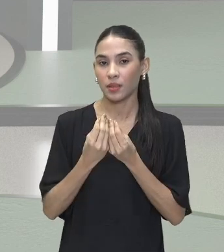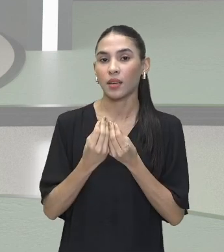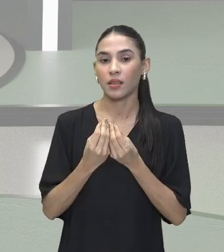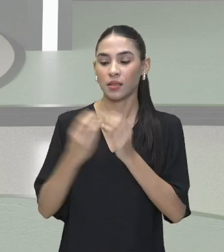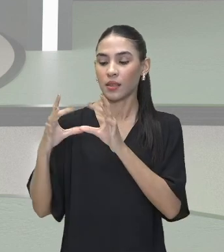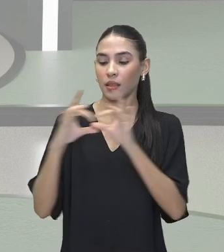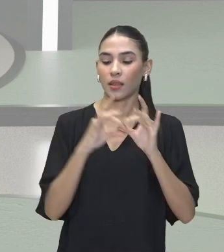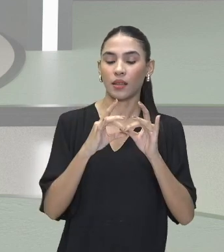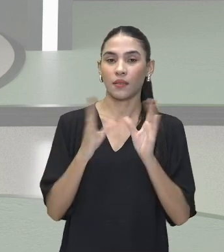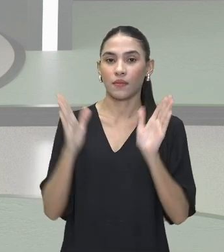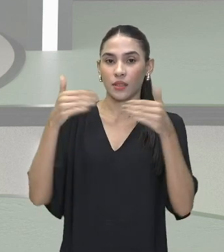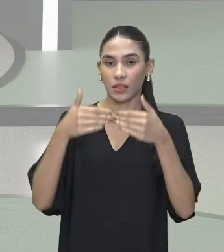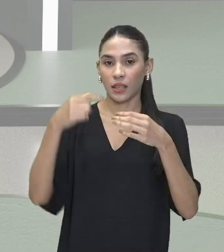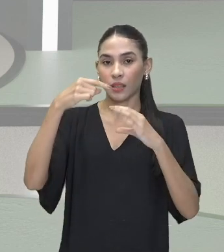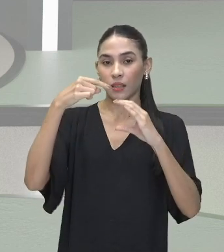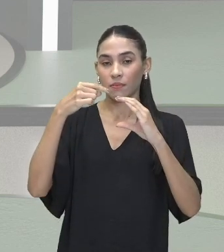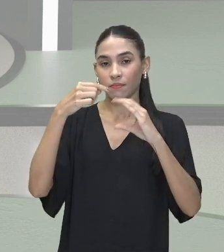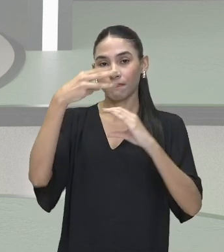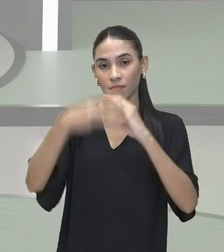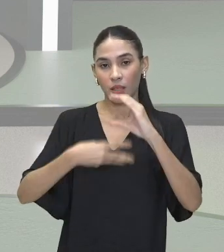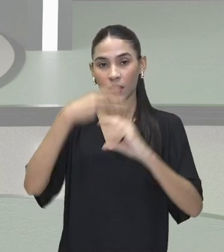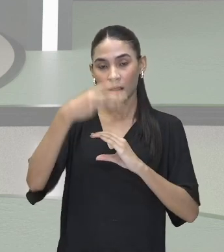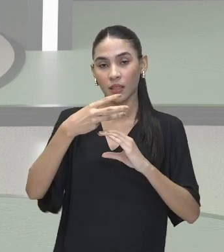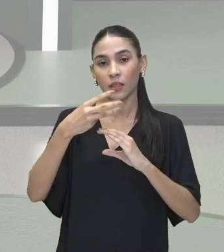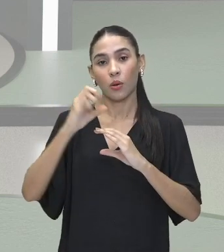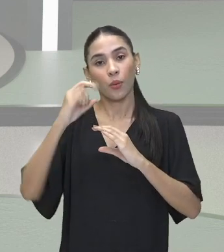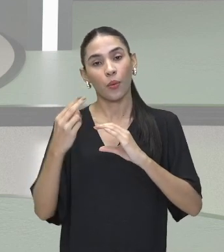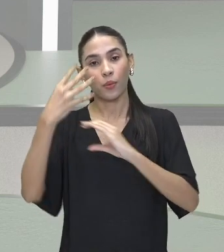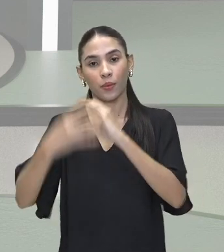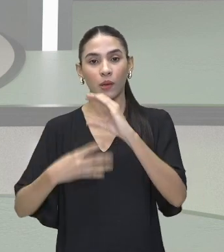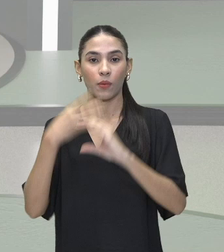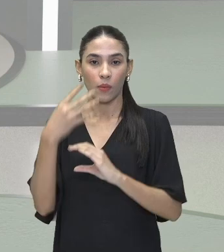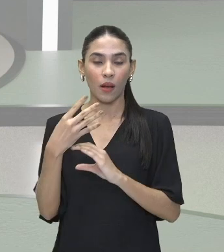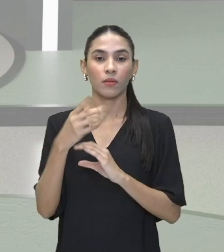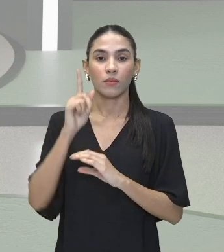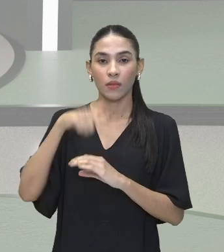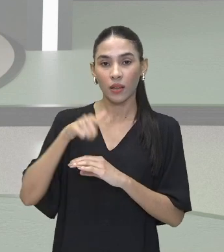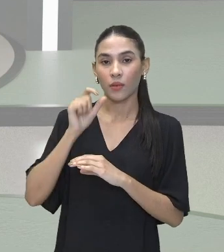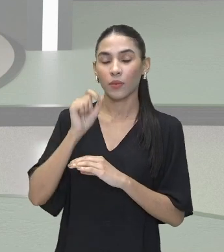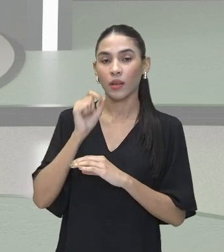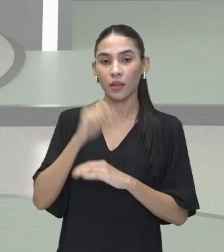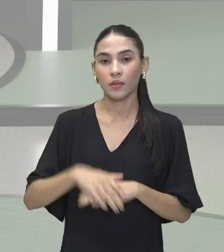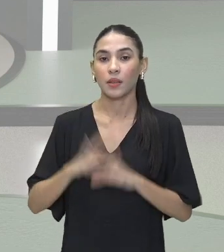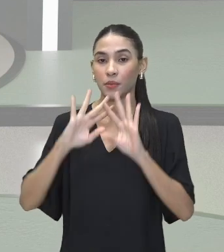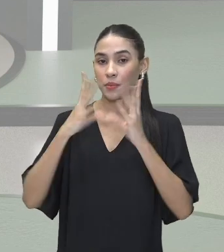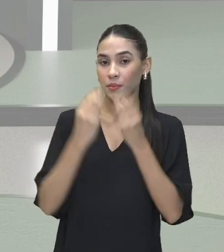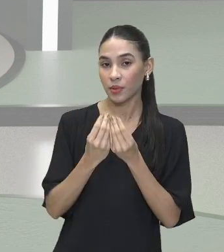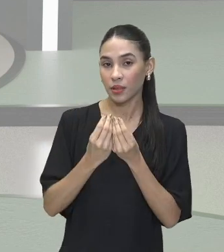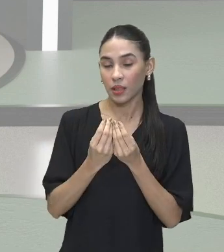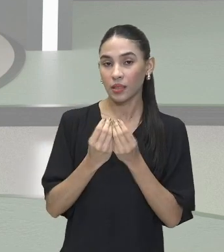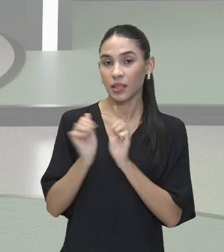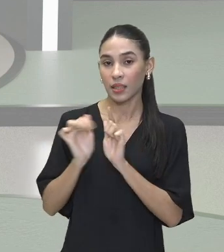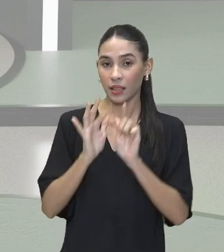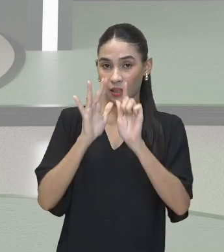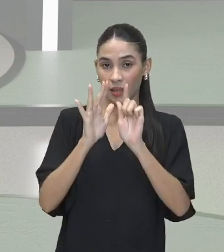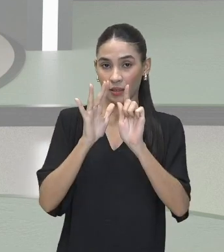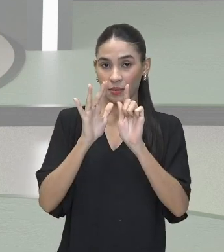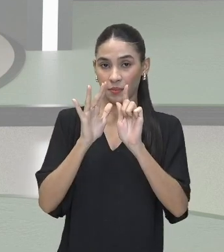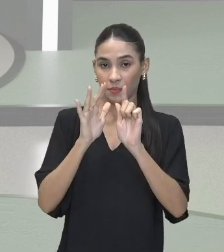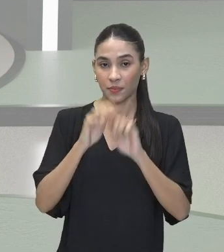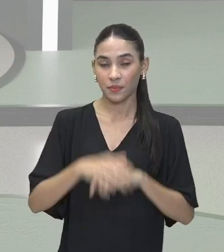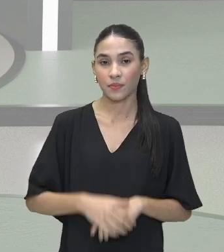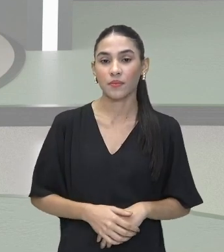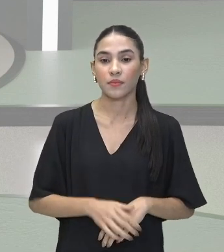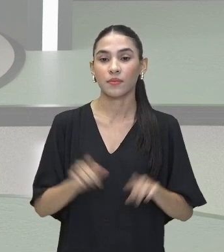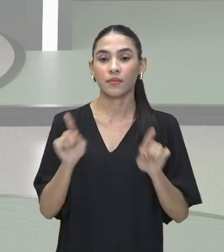cadeia fechada com 3 carbonos e com 4 carbonos, eles são compostos gasosos. E